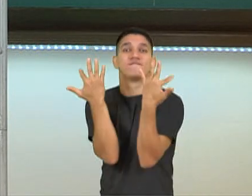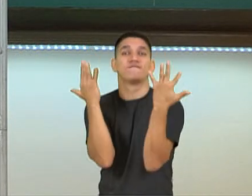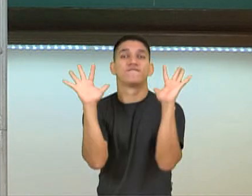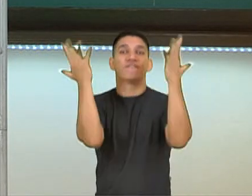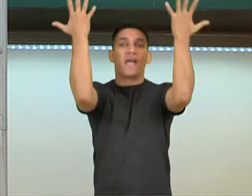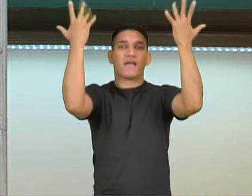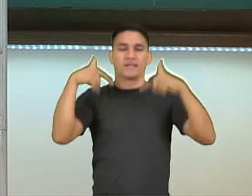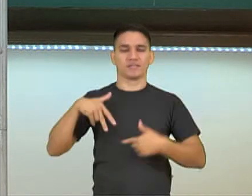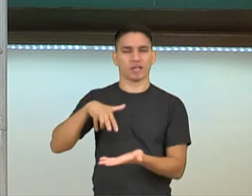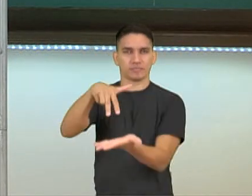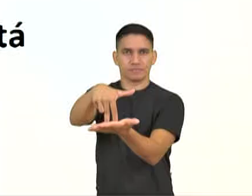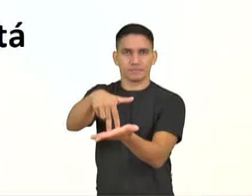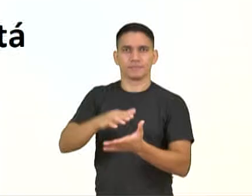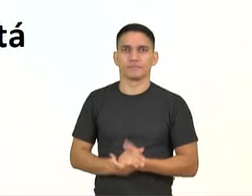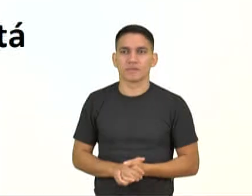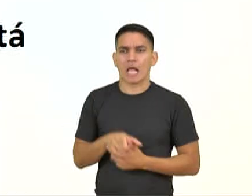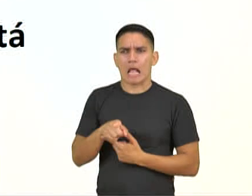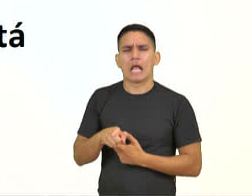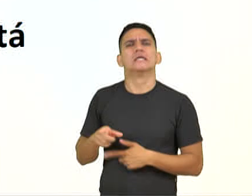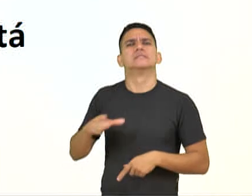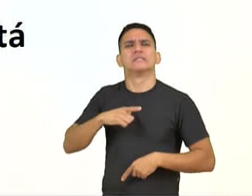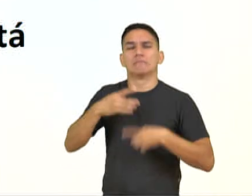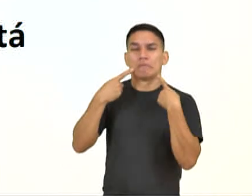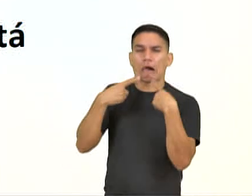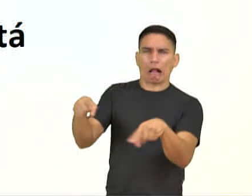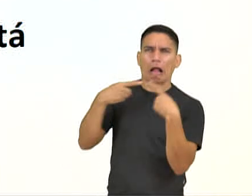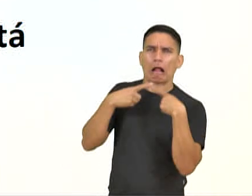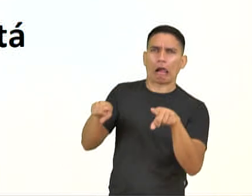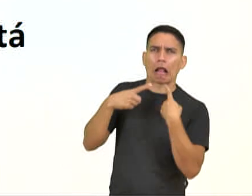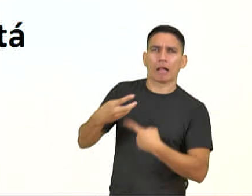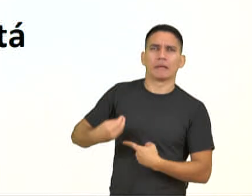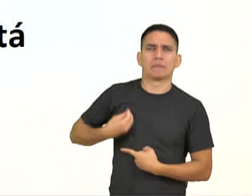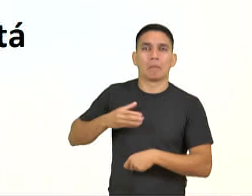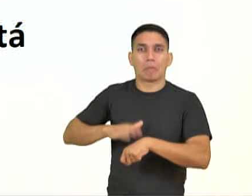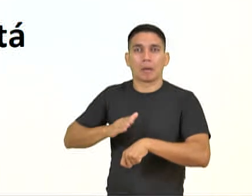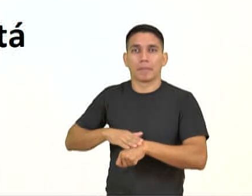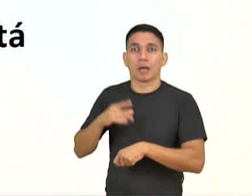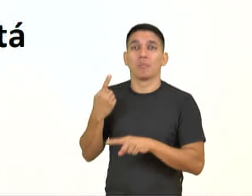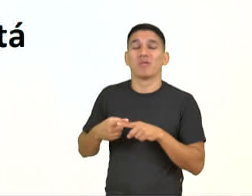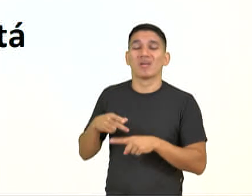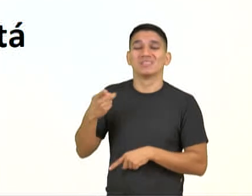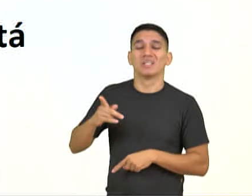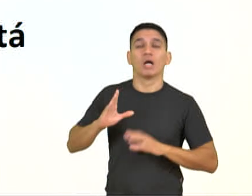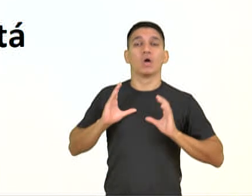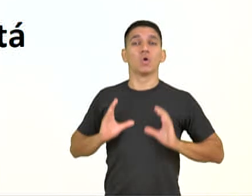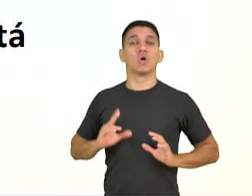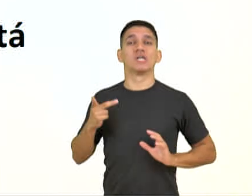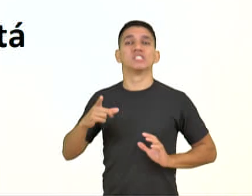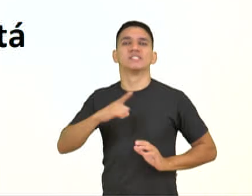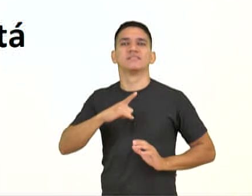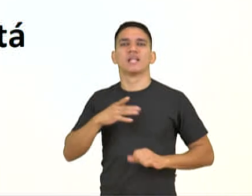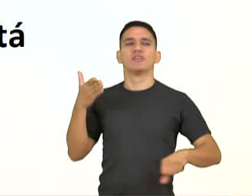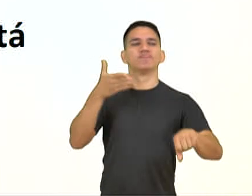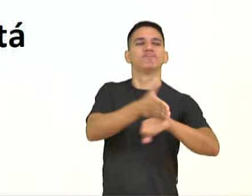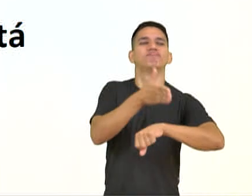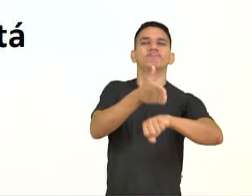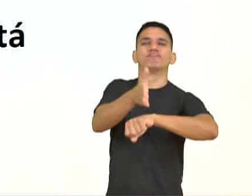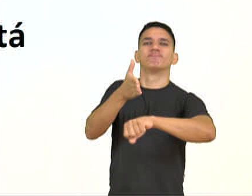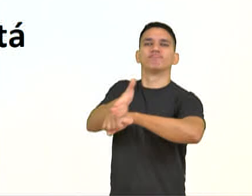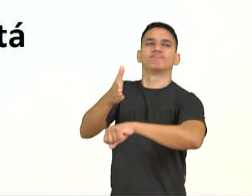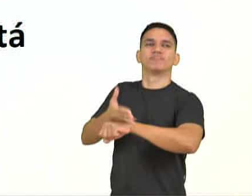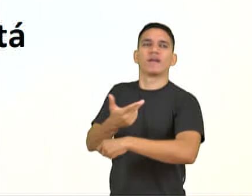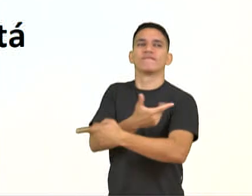E ela foi duramente criticada quando em vida, né, por esse comportamento frívolo que ela tinha, que a gente tem